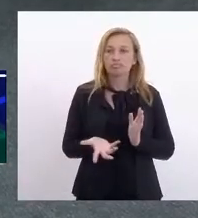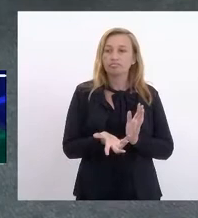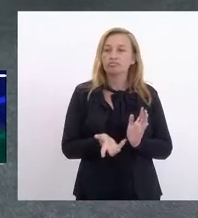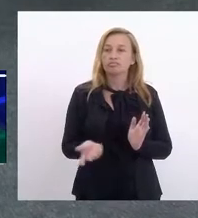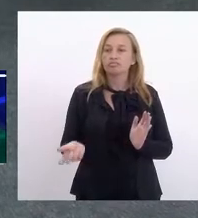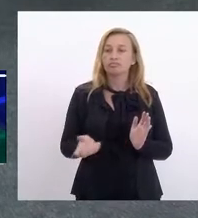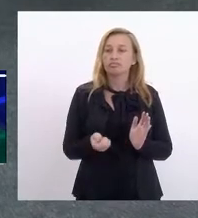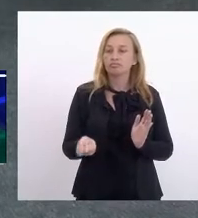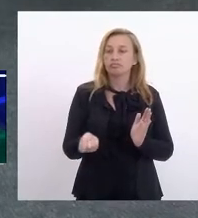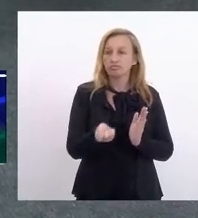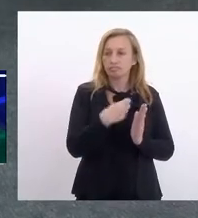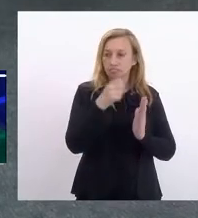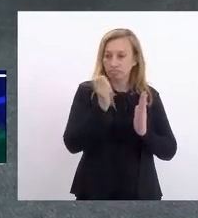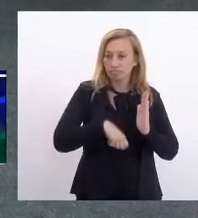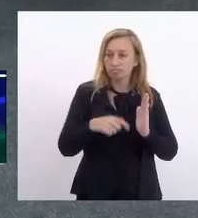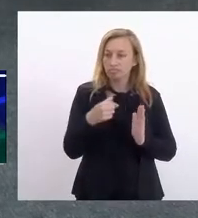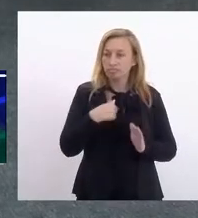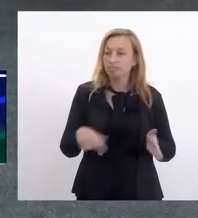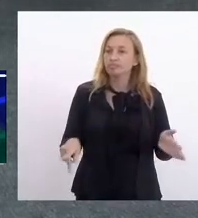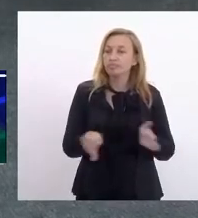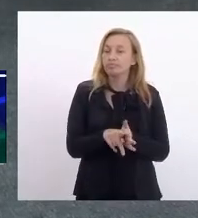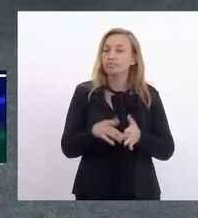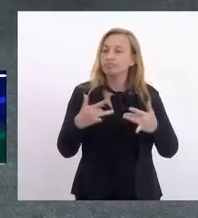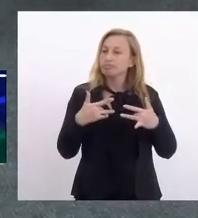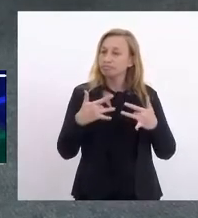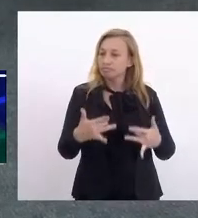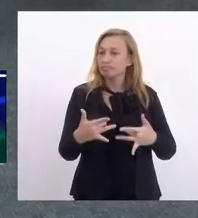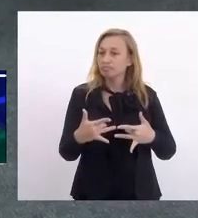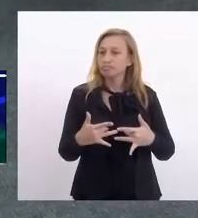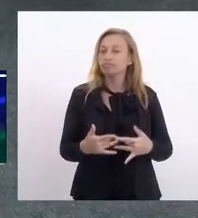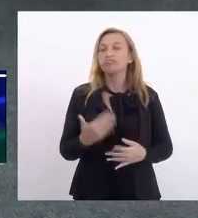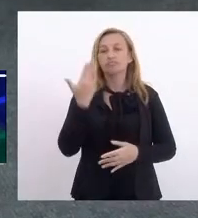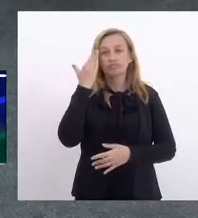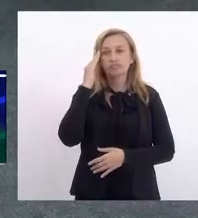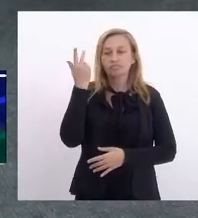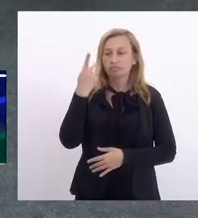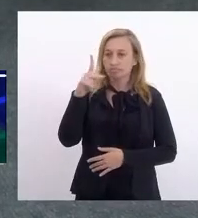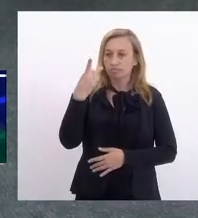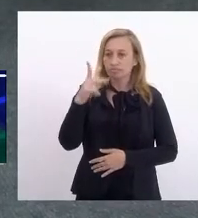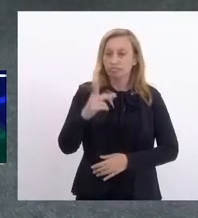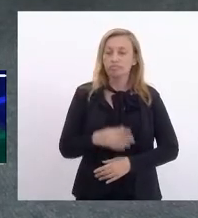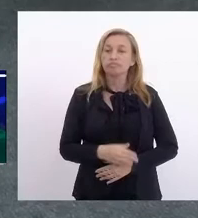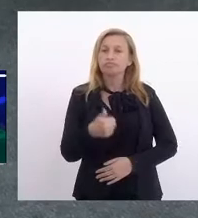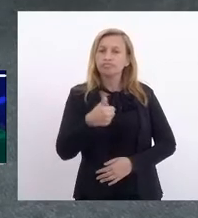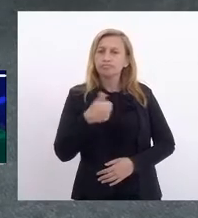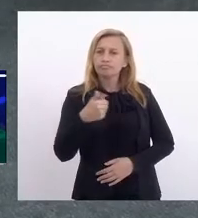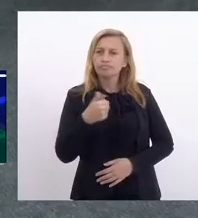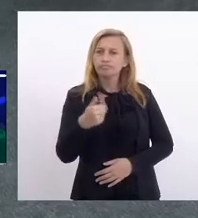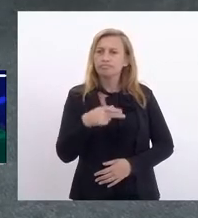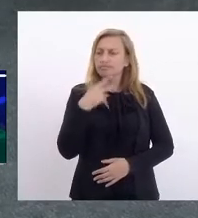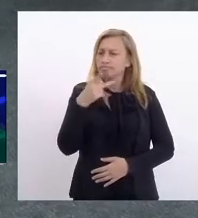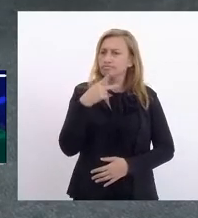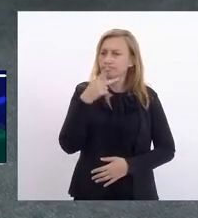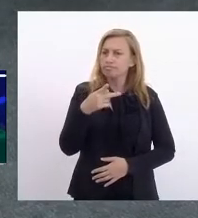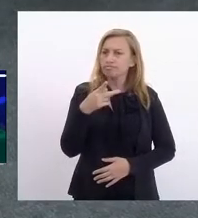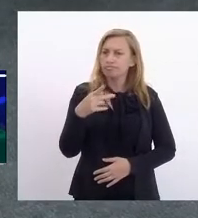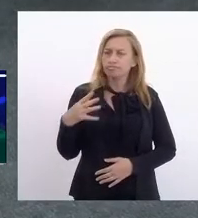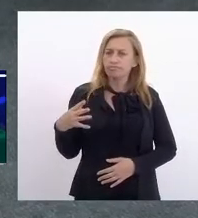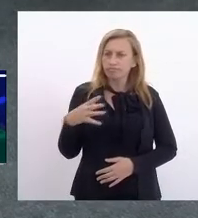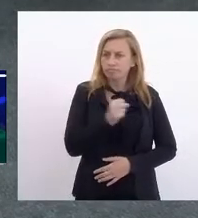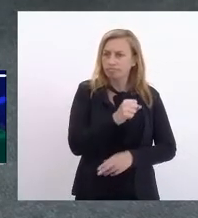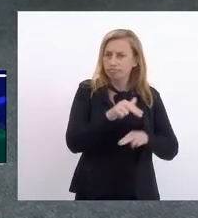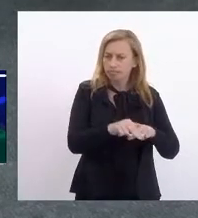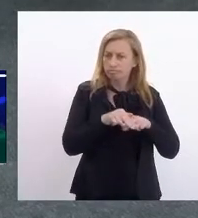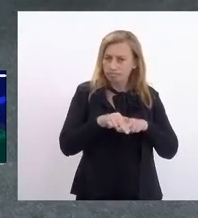ao qual eu pertenço. E eu quero me solidarizar com esse entendimento, né? Primeiro, para questionar a pressa e o motivo